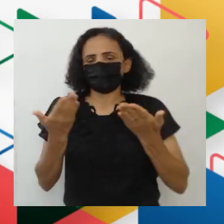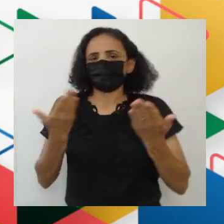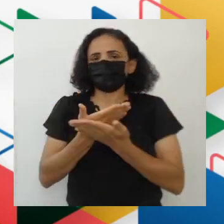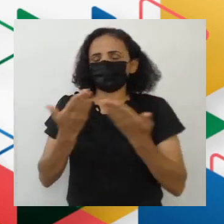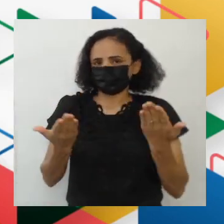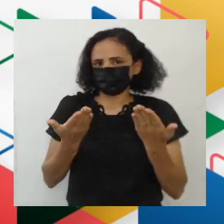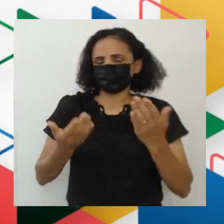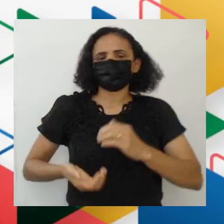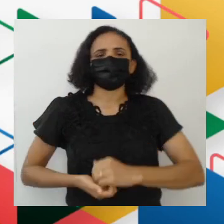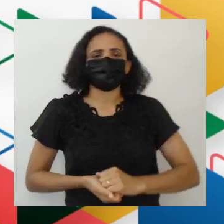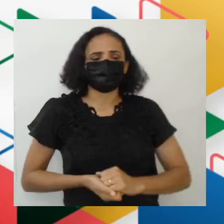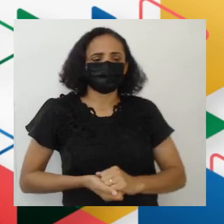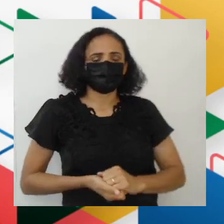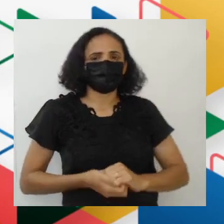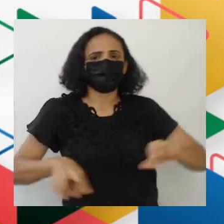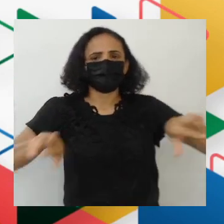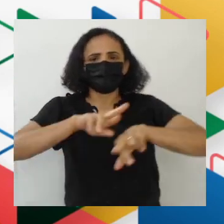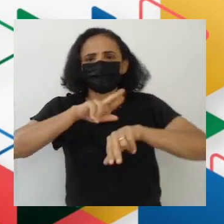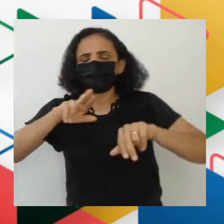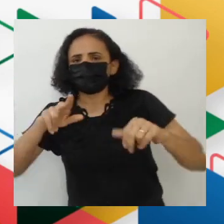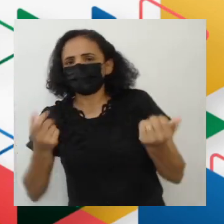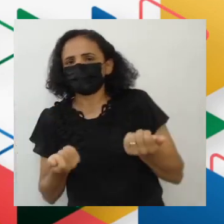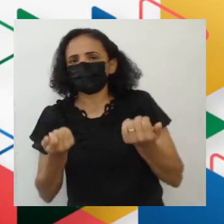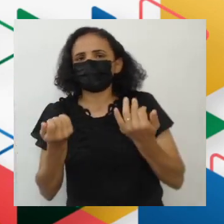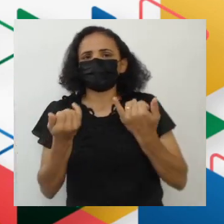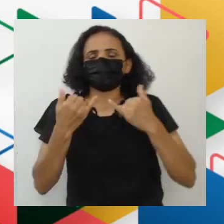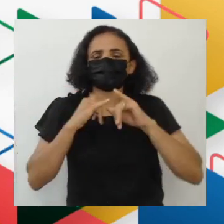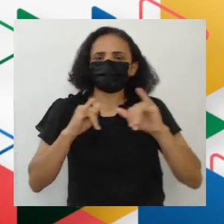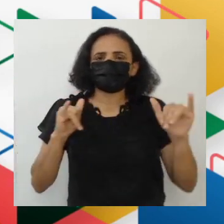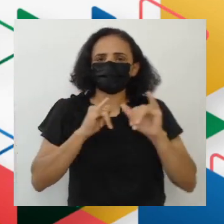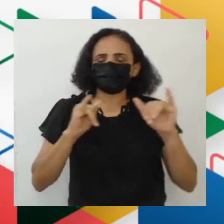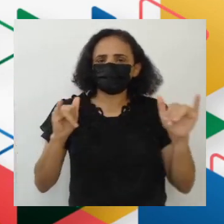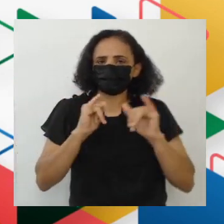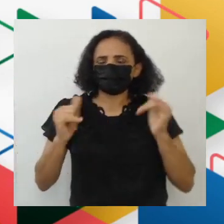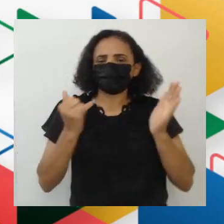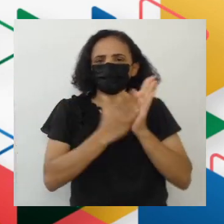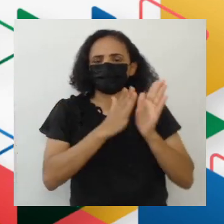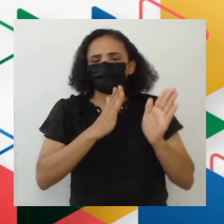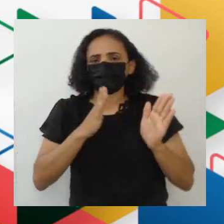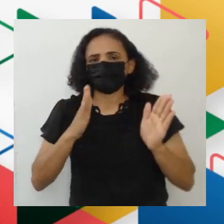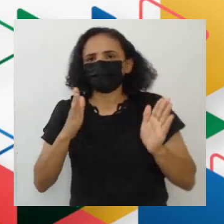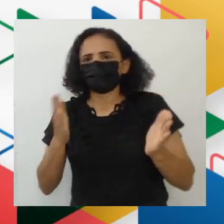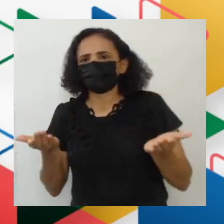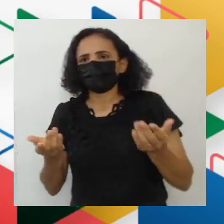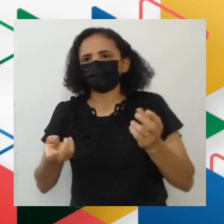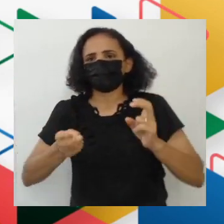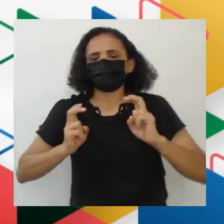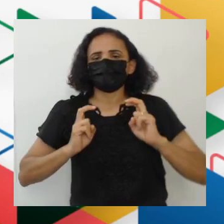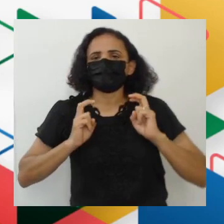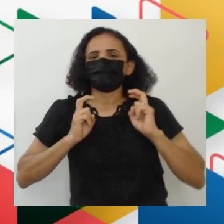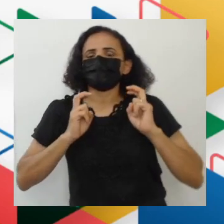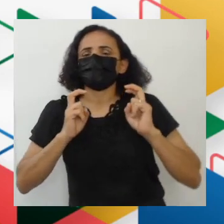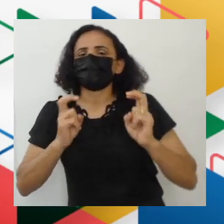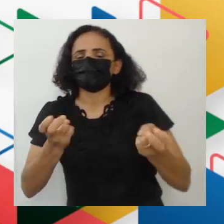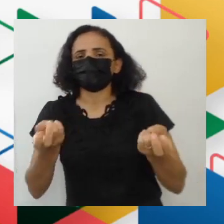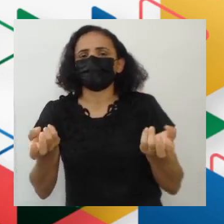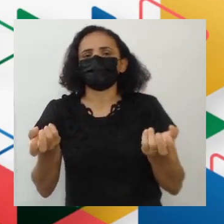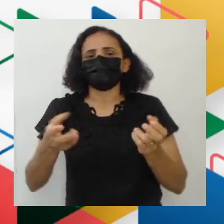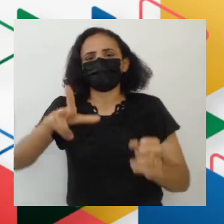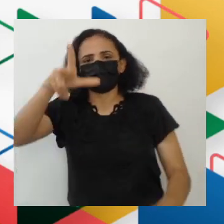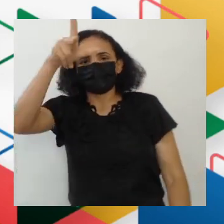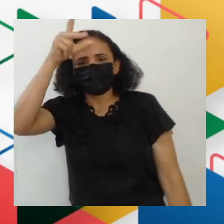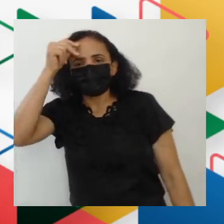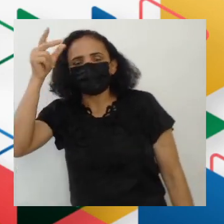dizer. Então, os vários assinantes aí da propaganda, né, como Metrô de São Paulo, Prefeitura de